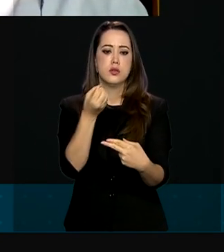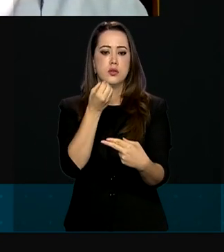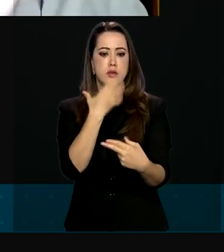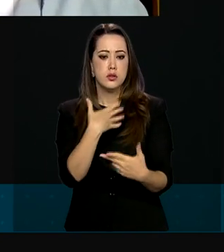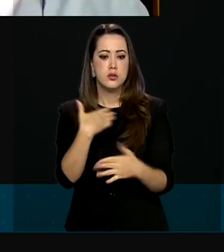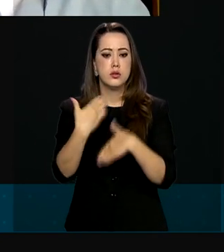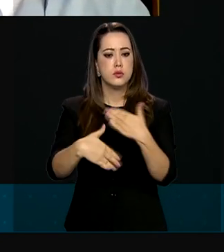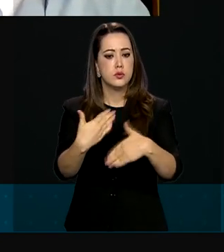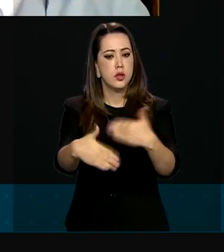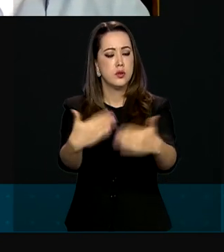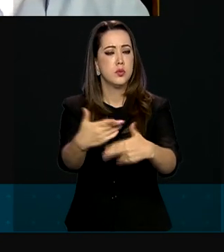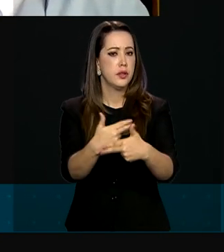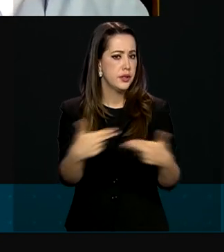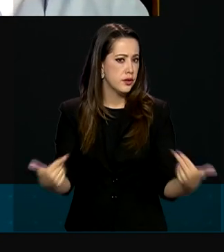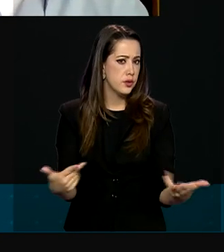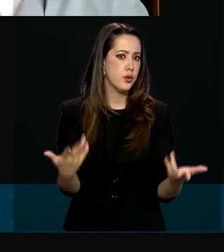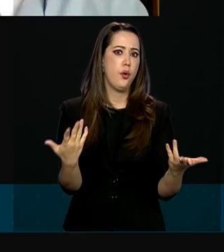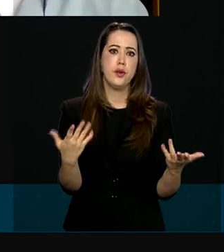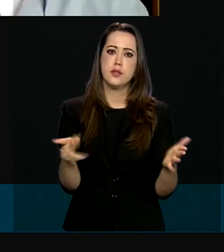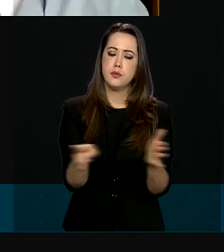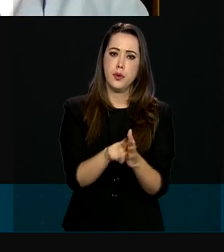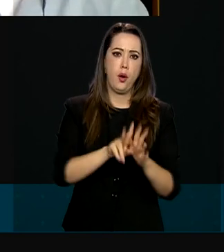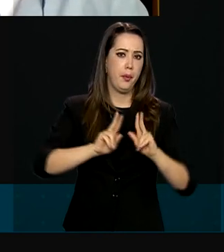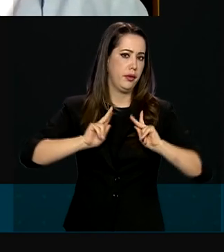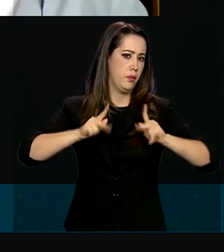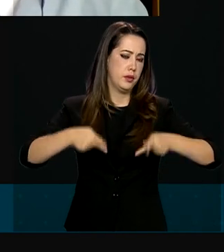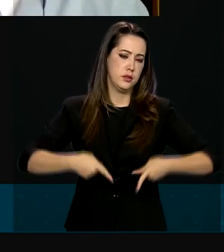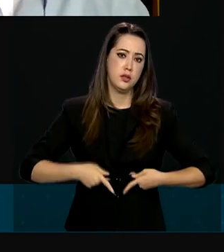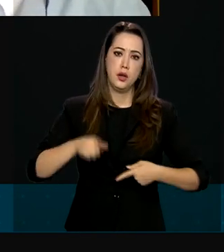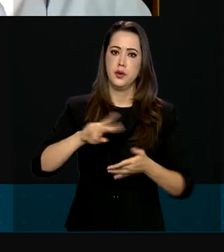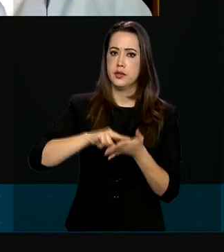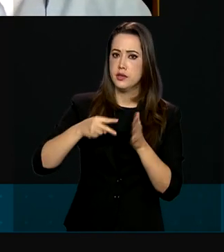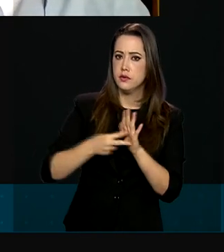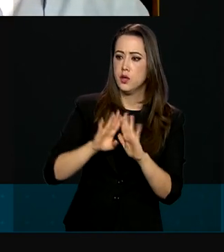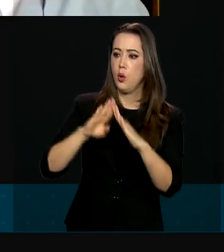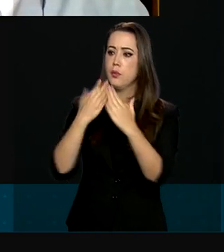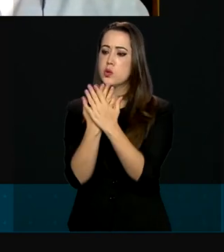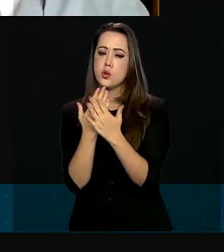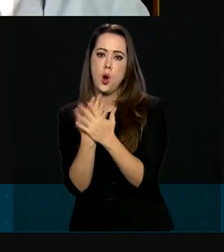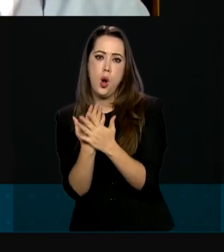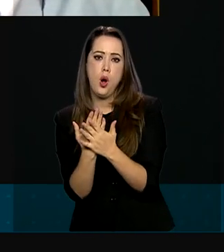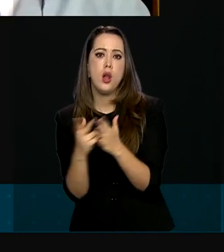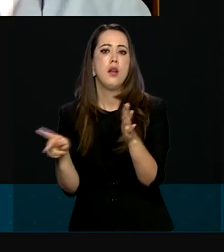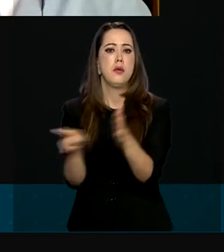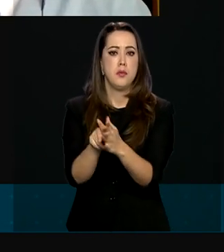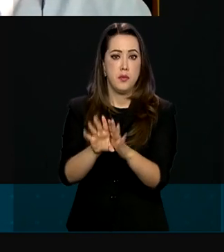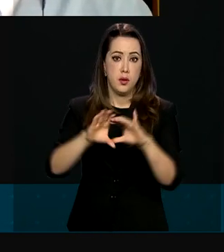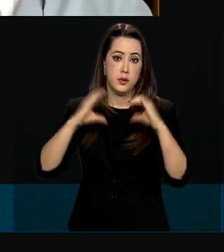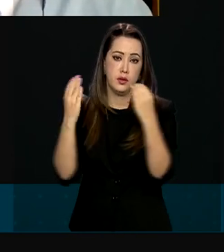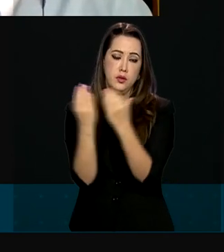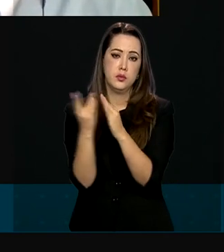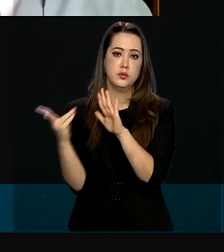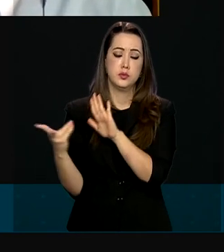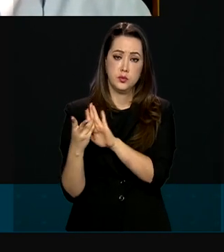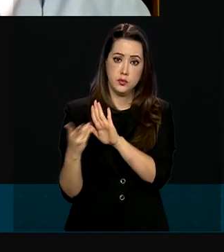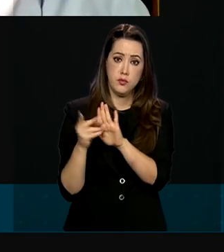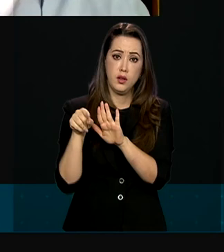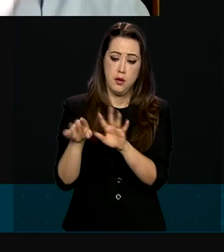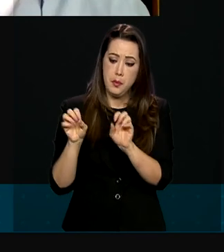ao progresso material da humanidade ou seja ele vai ter uma escola decente dentro da sua terra indígena